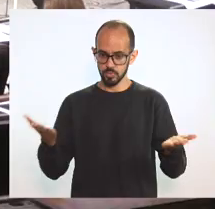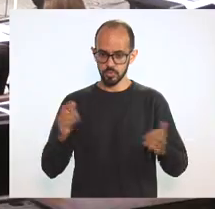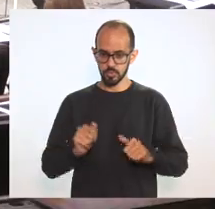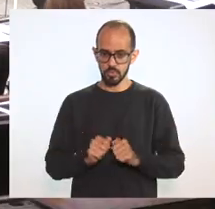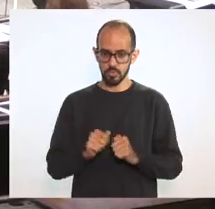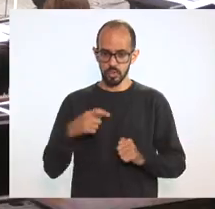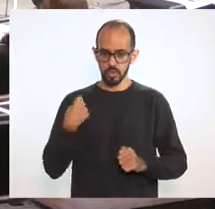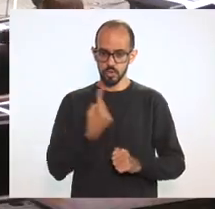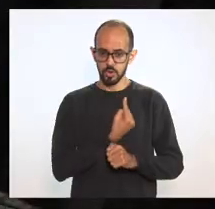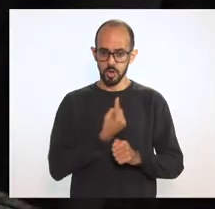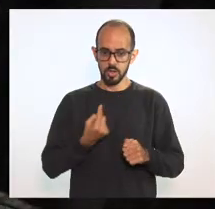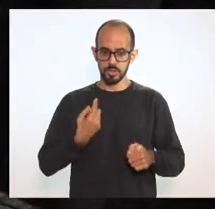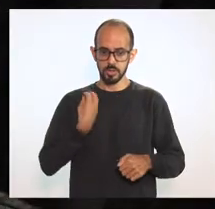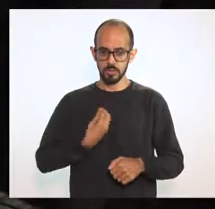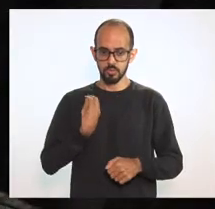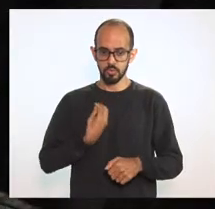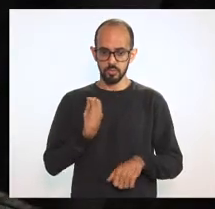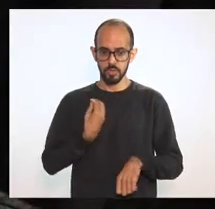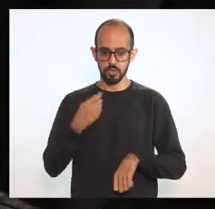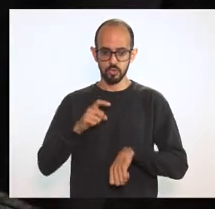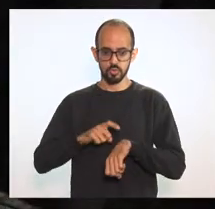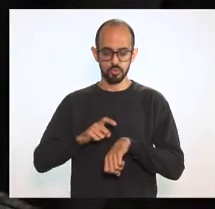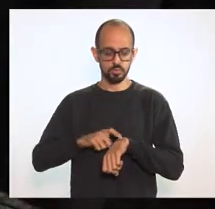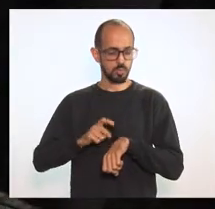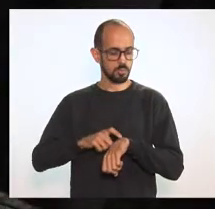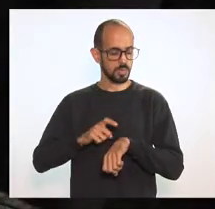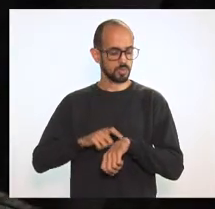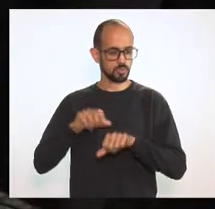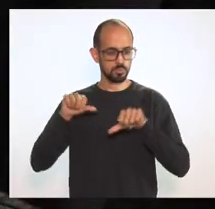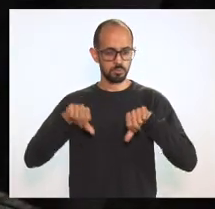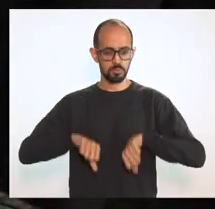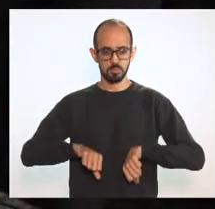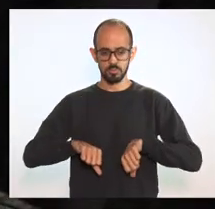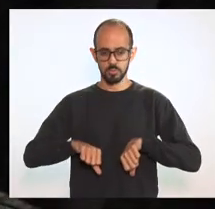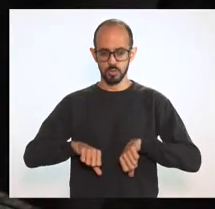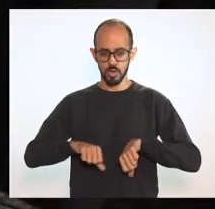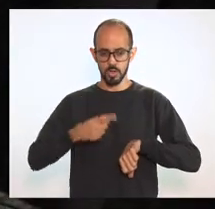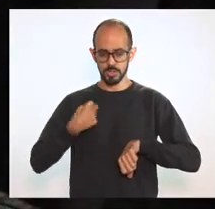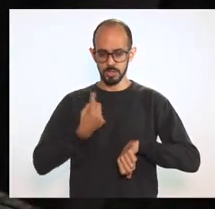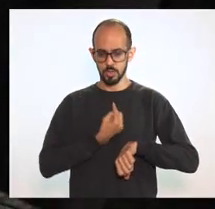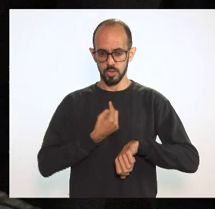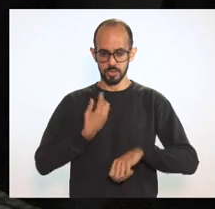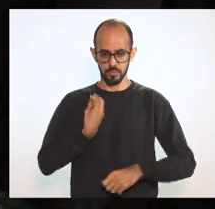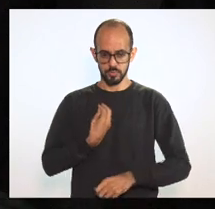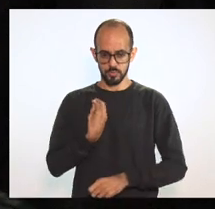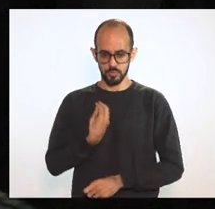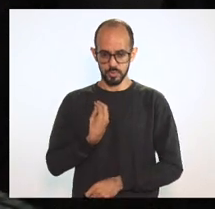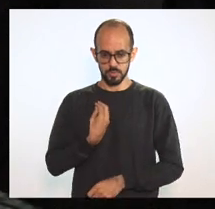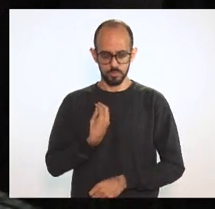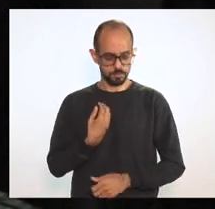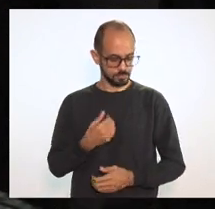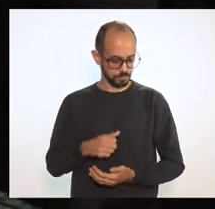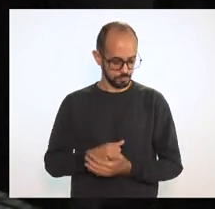nós estamos vivendo um momento, um dos piores da nossa vida.